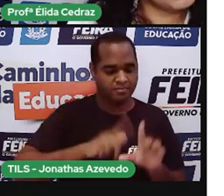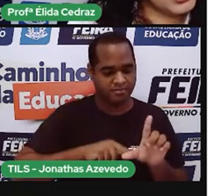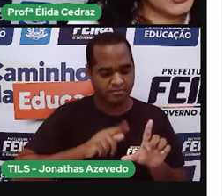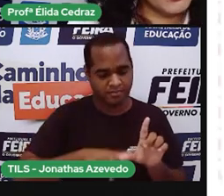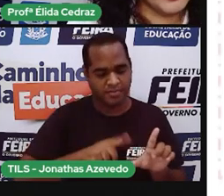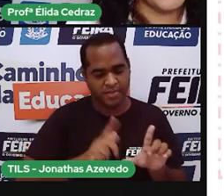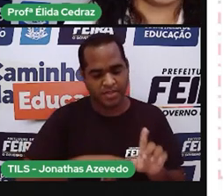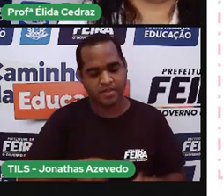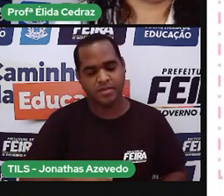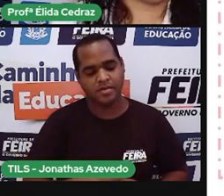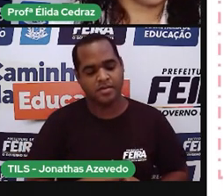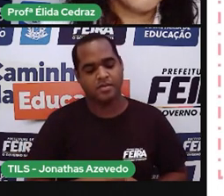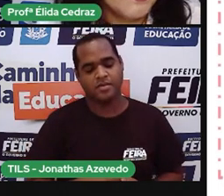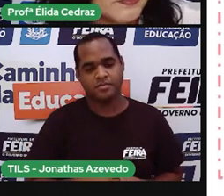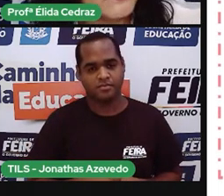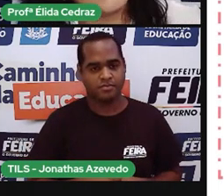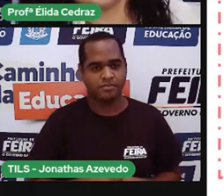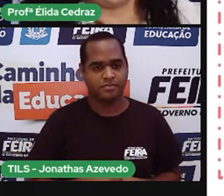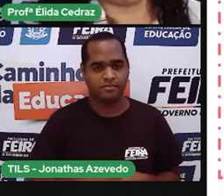Vamos continuar.